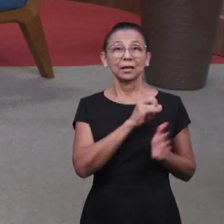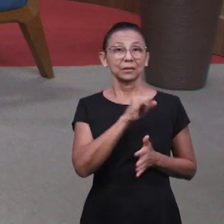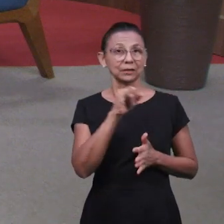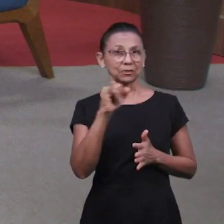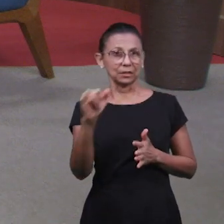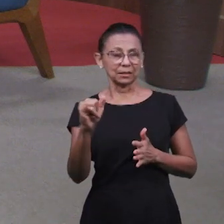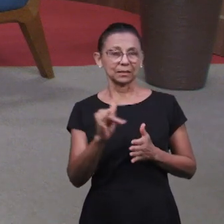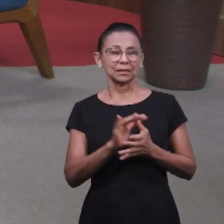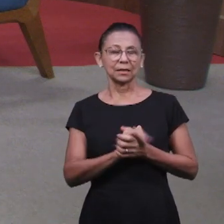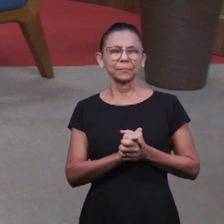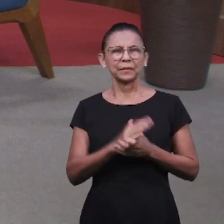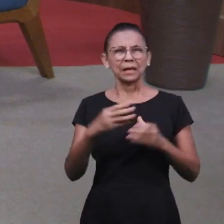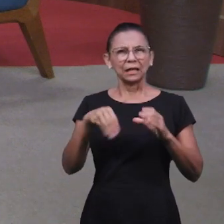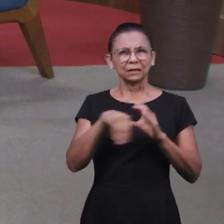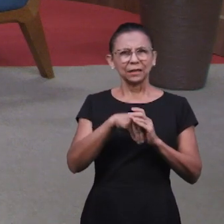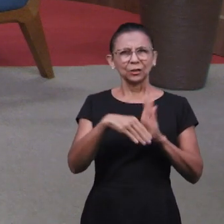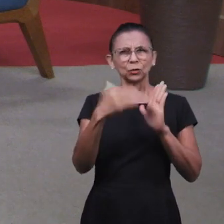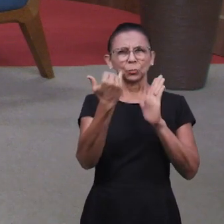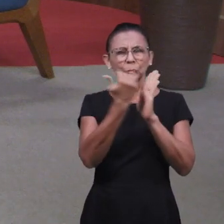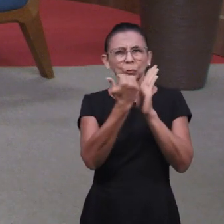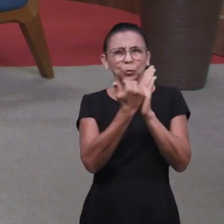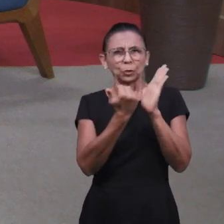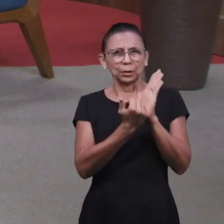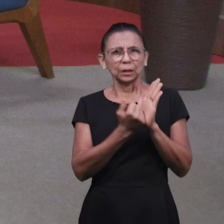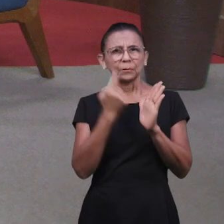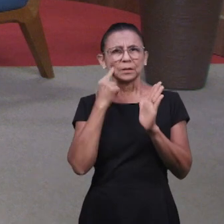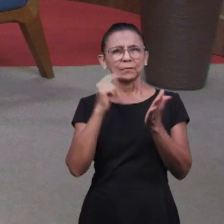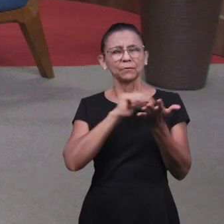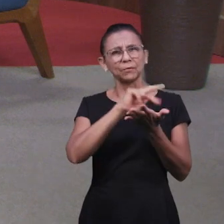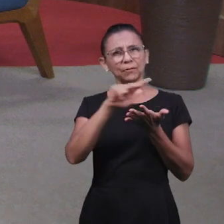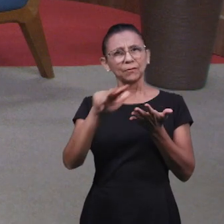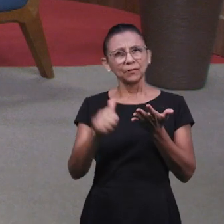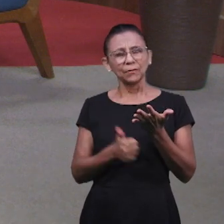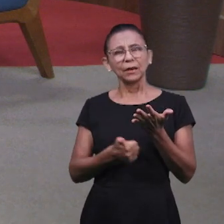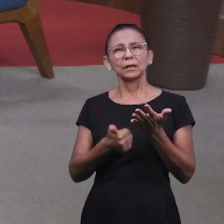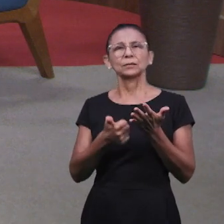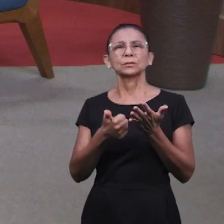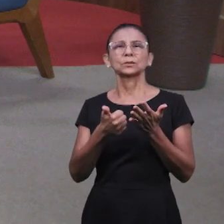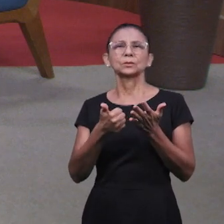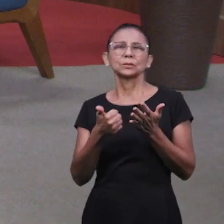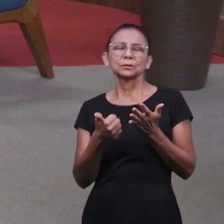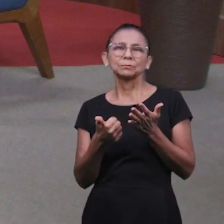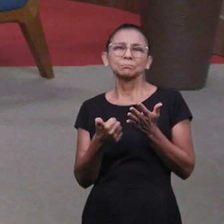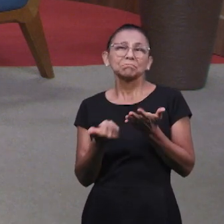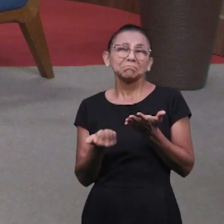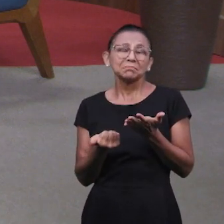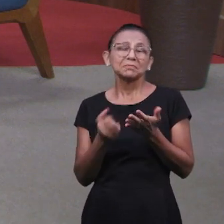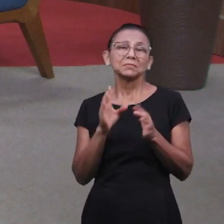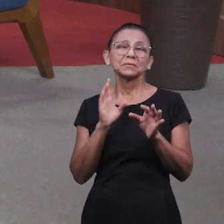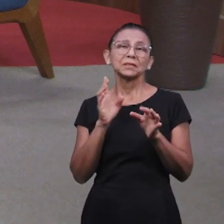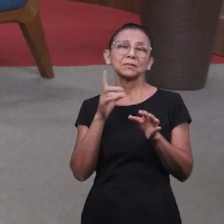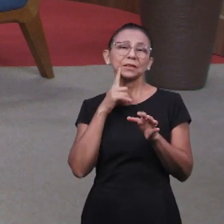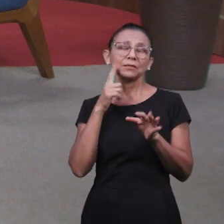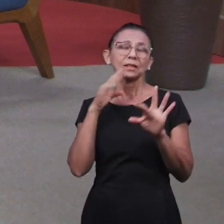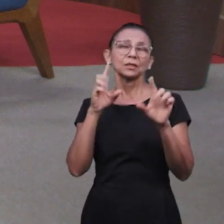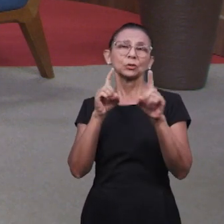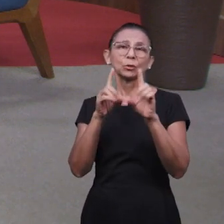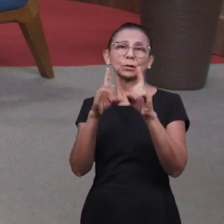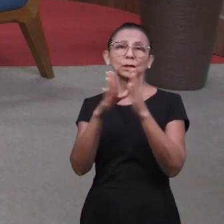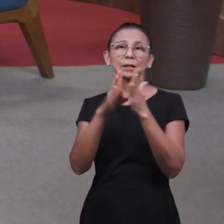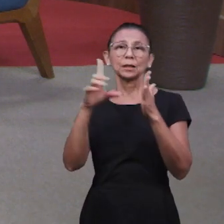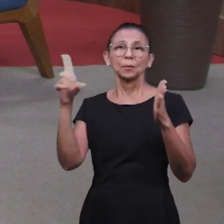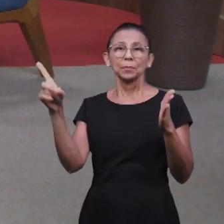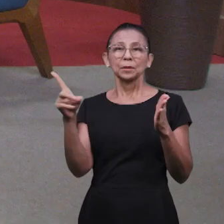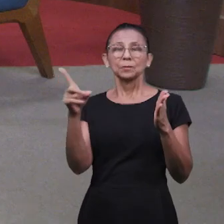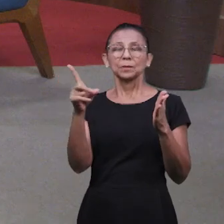que em todos os quadros que você vai assistir aqui, você vai poder conhecer melhor a doutrina bíblica com uma linguagem que será direcionada